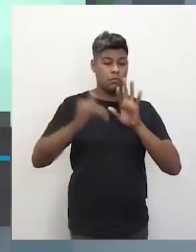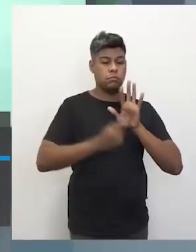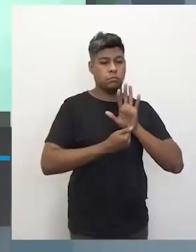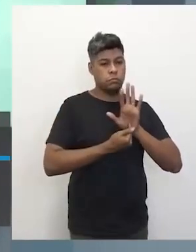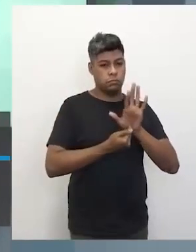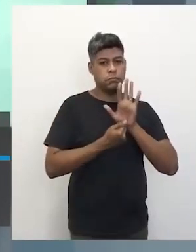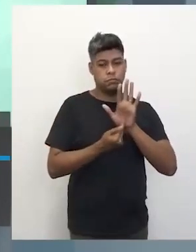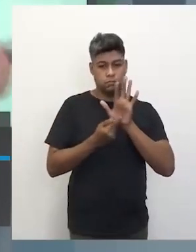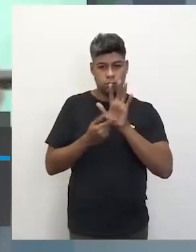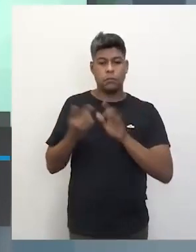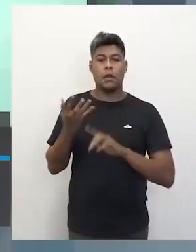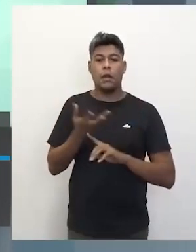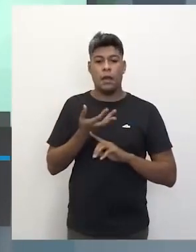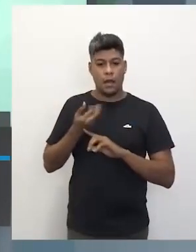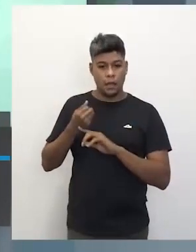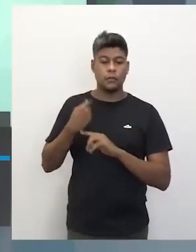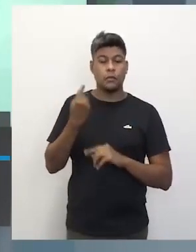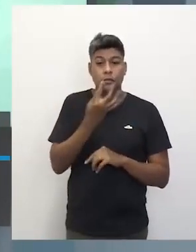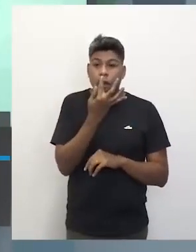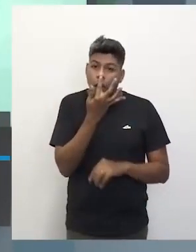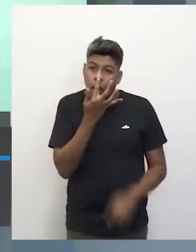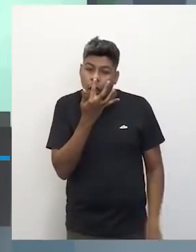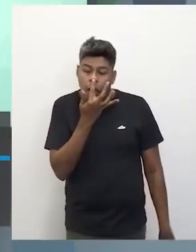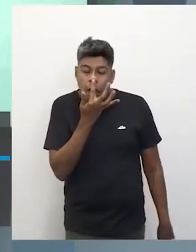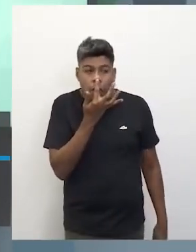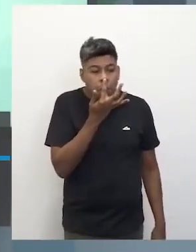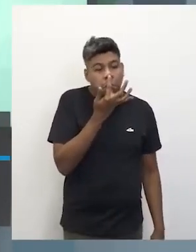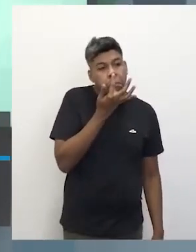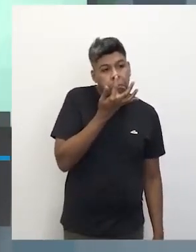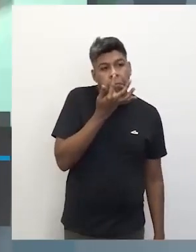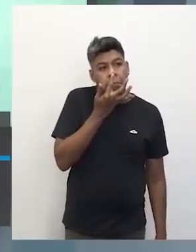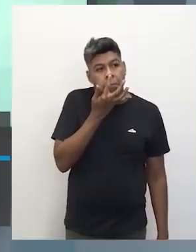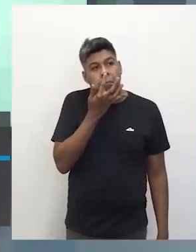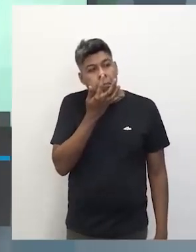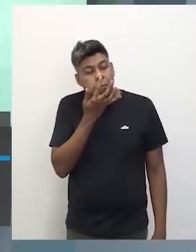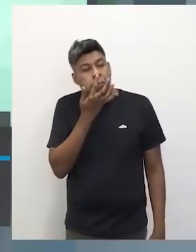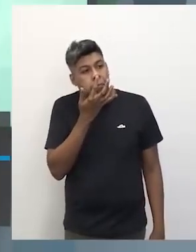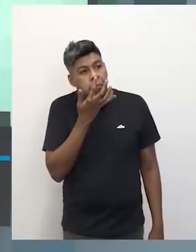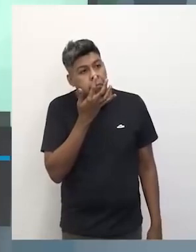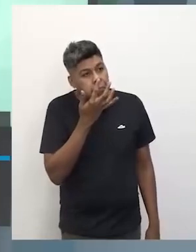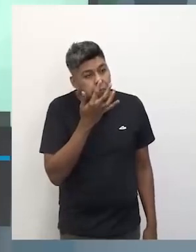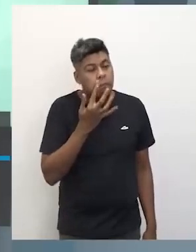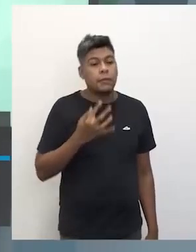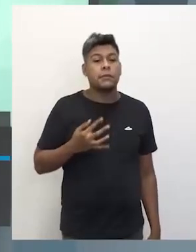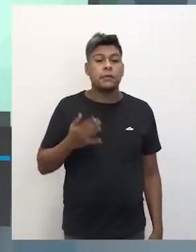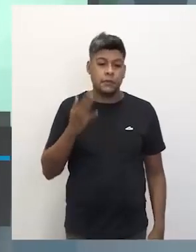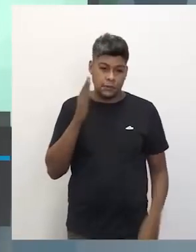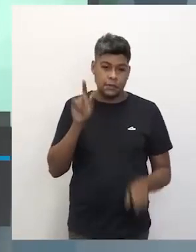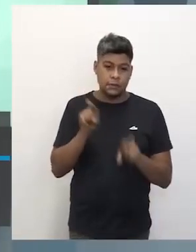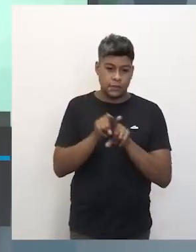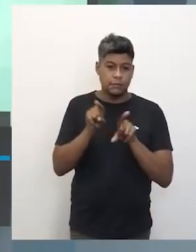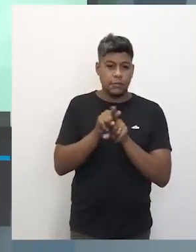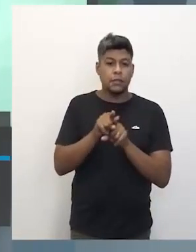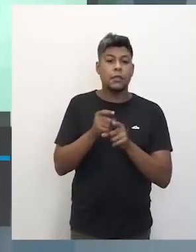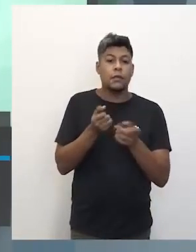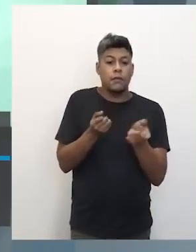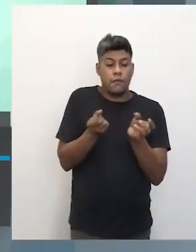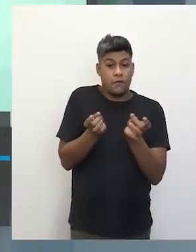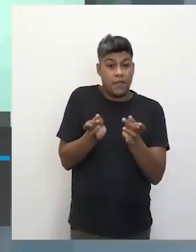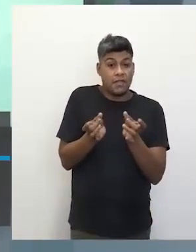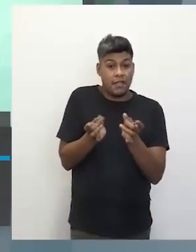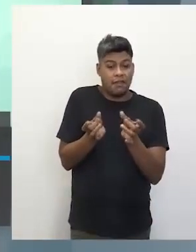expondo suas obras, para a gente apreciar, né, claro, né? A gente fruir de toda aquela beleza, mas também com a intenção de